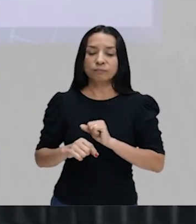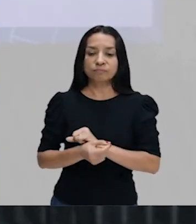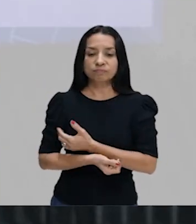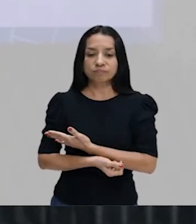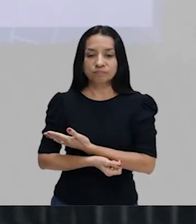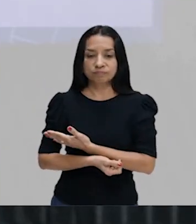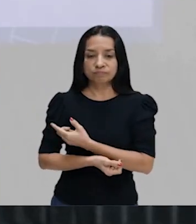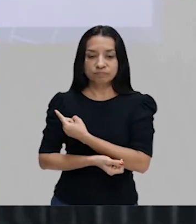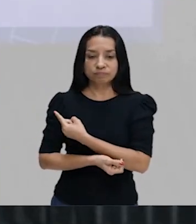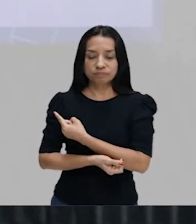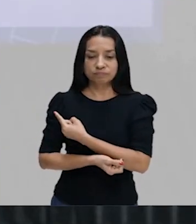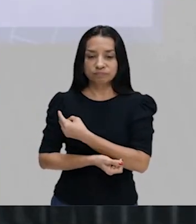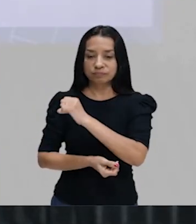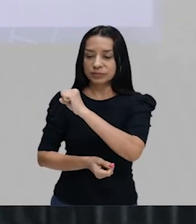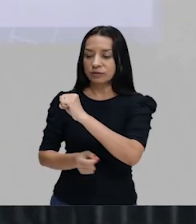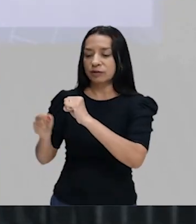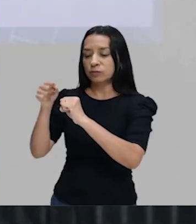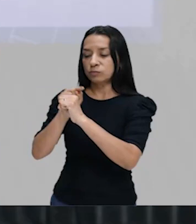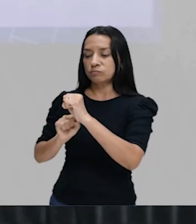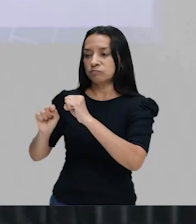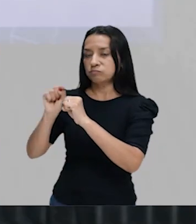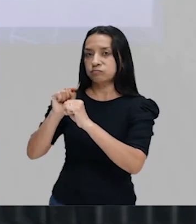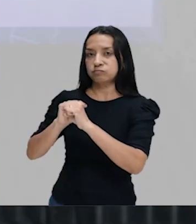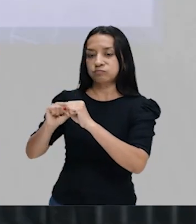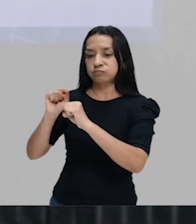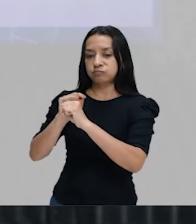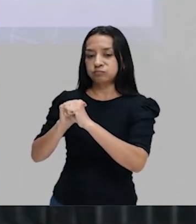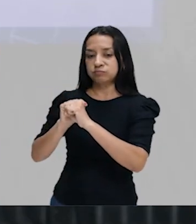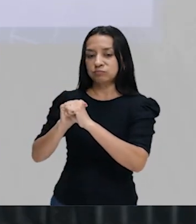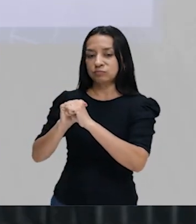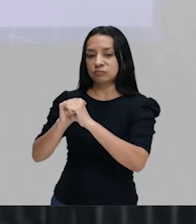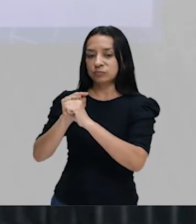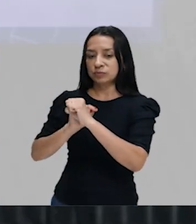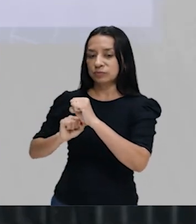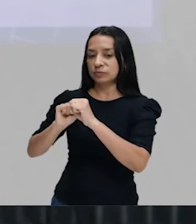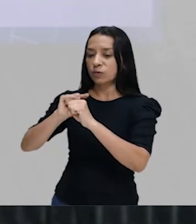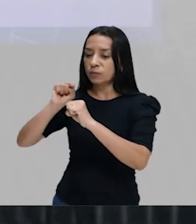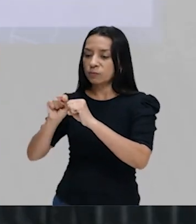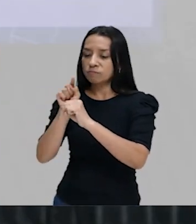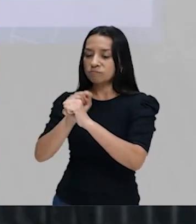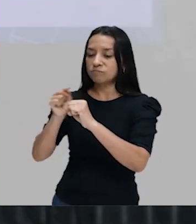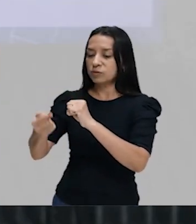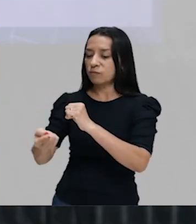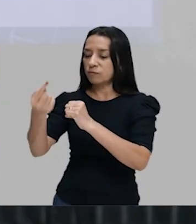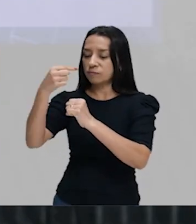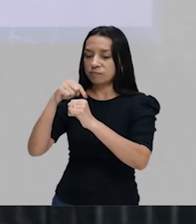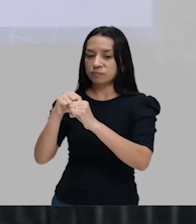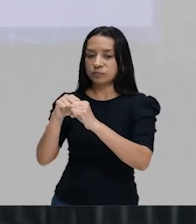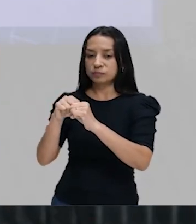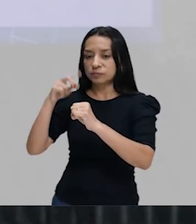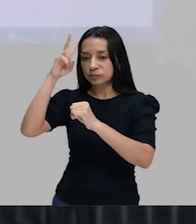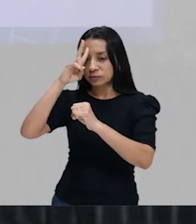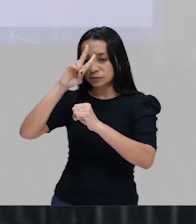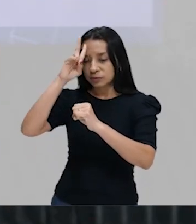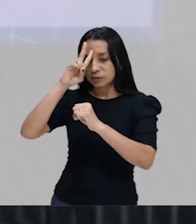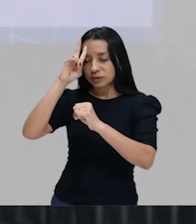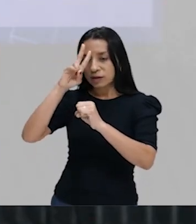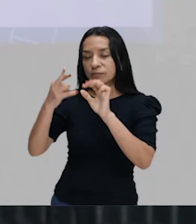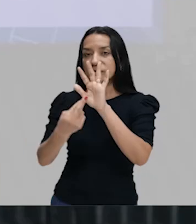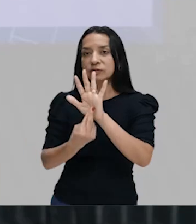né? Perceba que eu tenho o símbolo virado para dentro, tá? Lembra